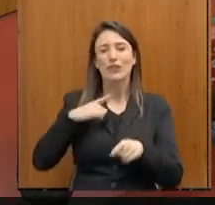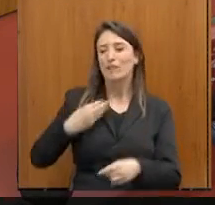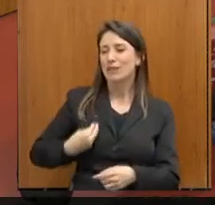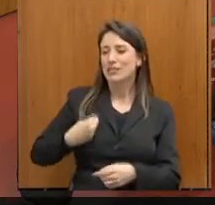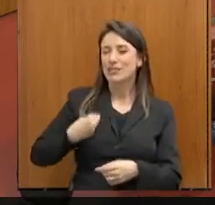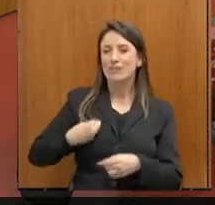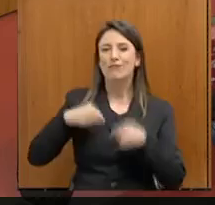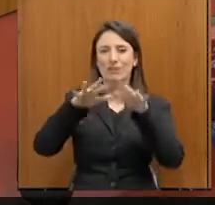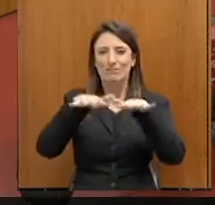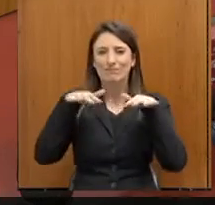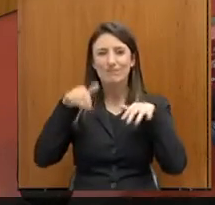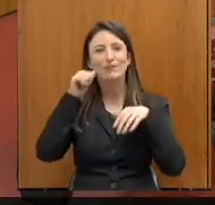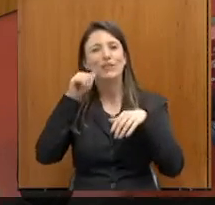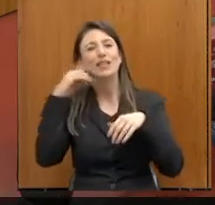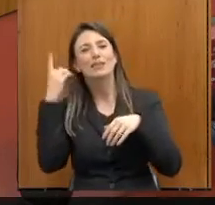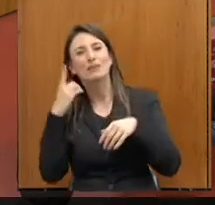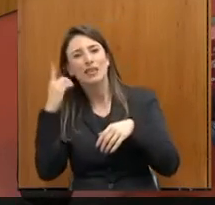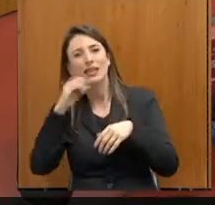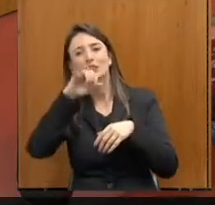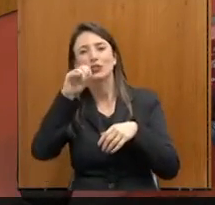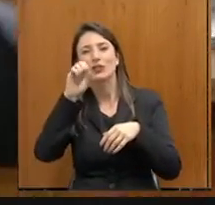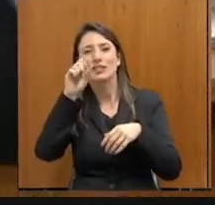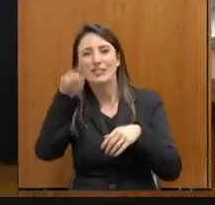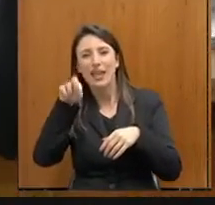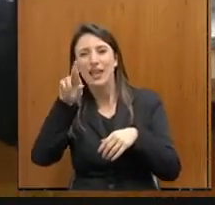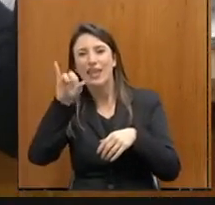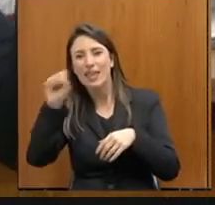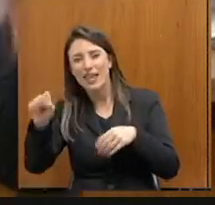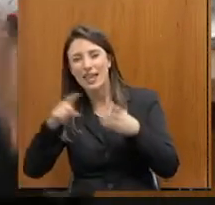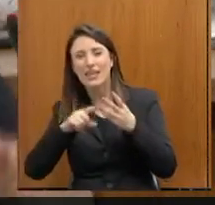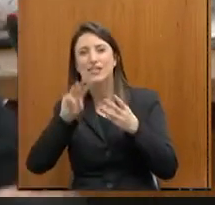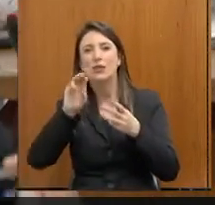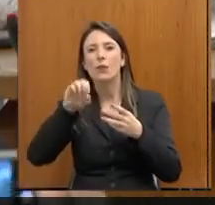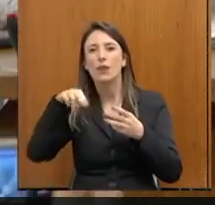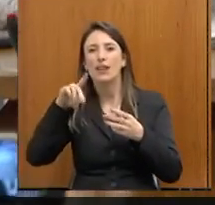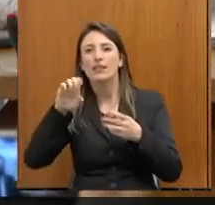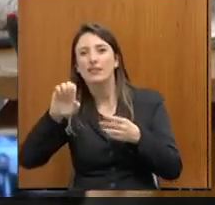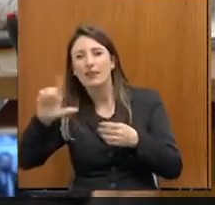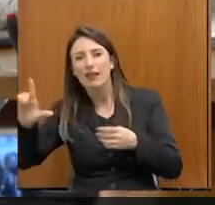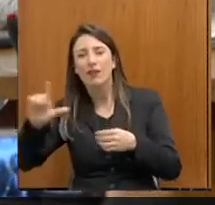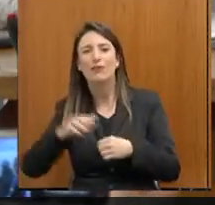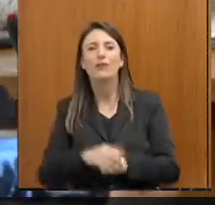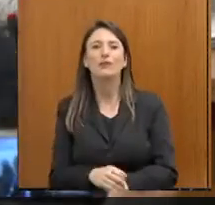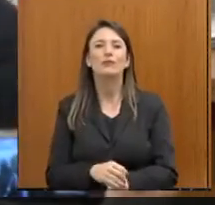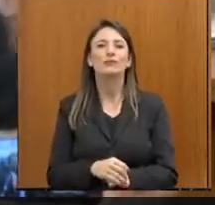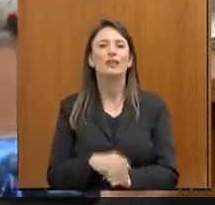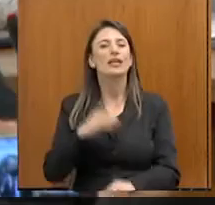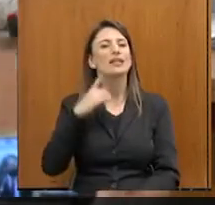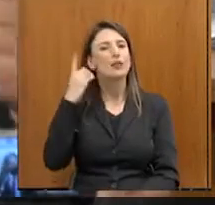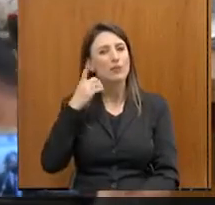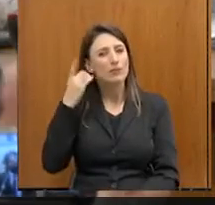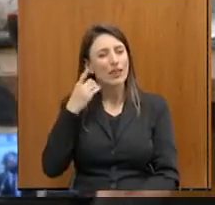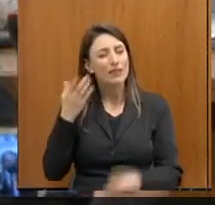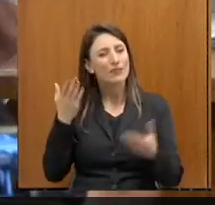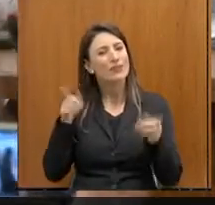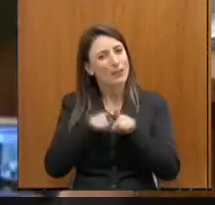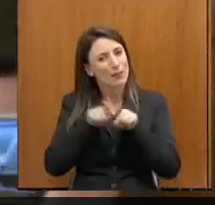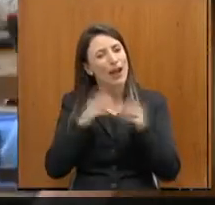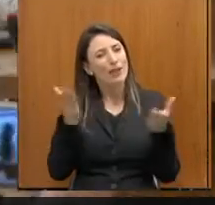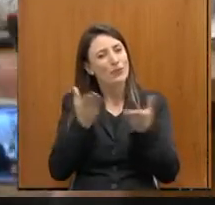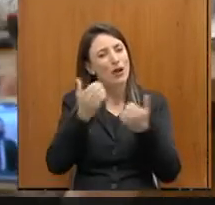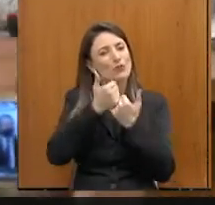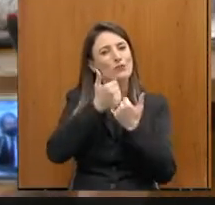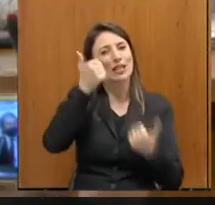deputados felizes de fazer Reis Wendel o nosso Deputado e atual subsecretário